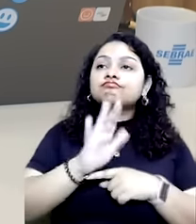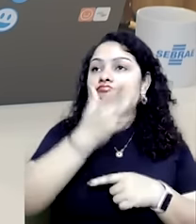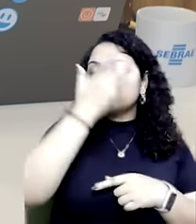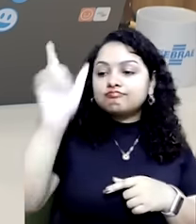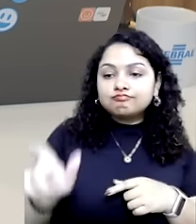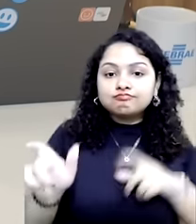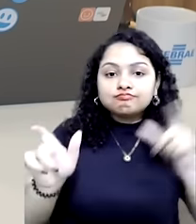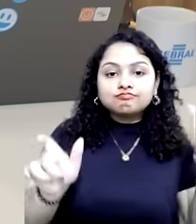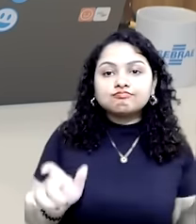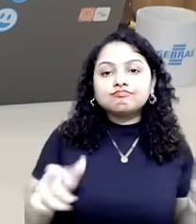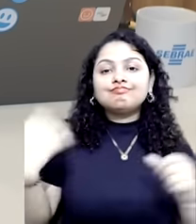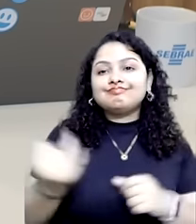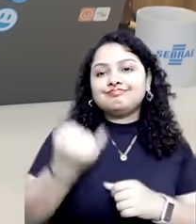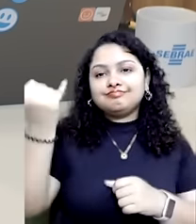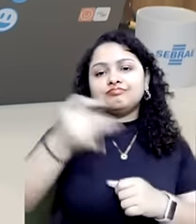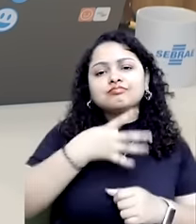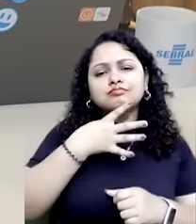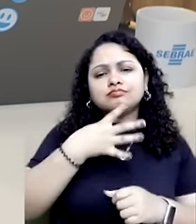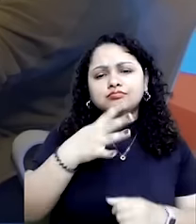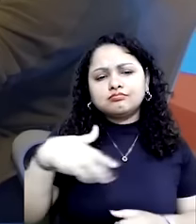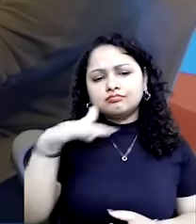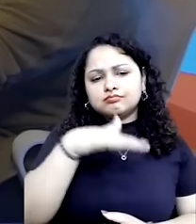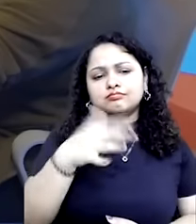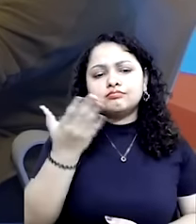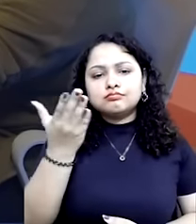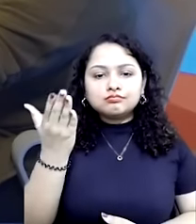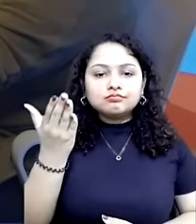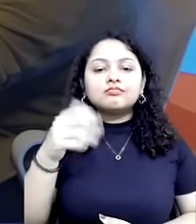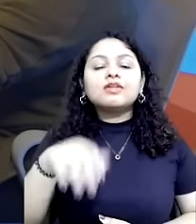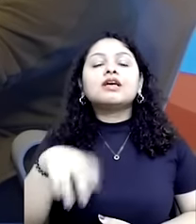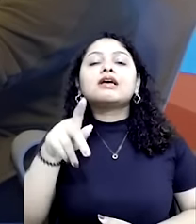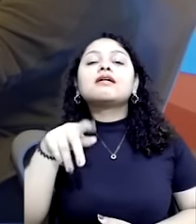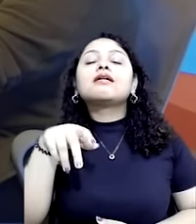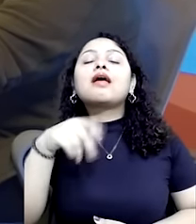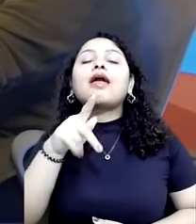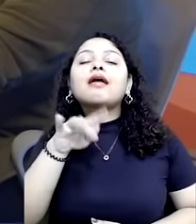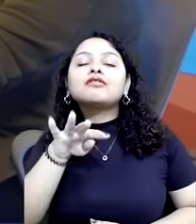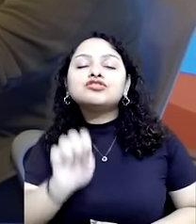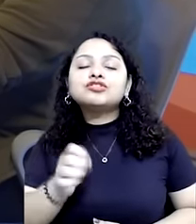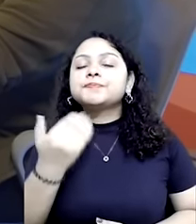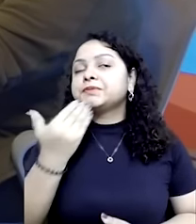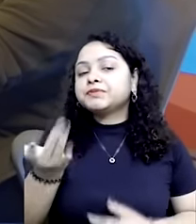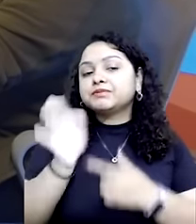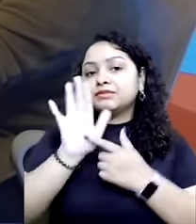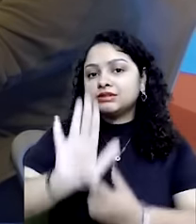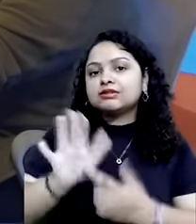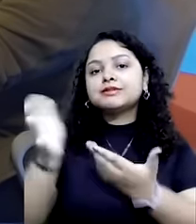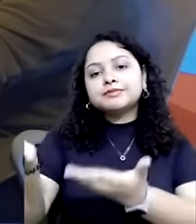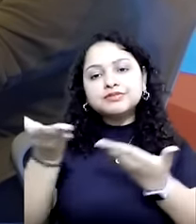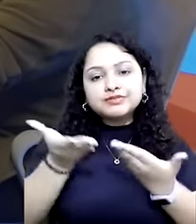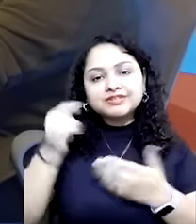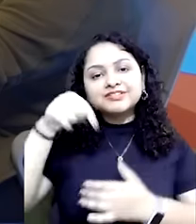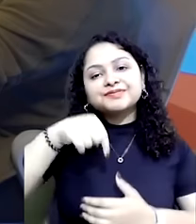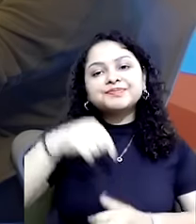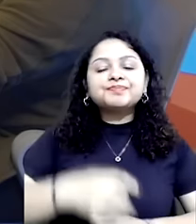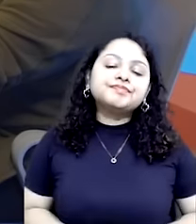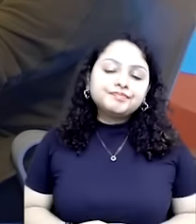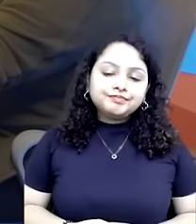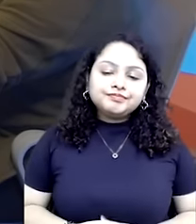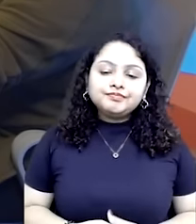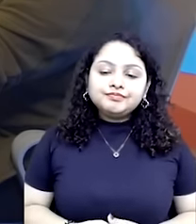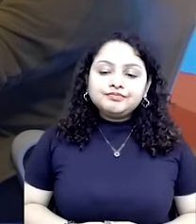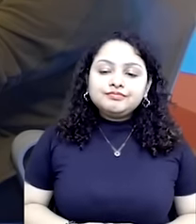muito importantes aqui muito que dominam do assunto Kate e César então Kate eu vou pedir para você para se apresentar seja bem-vinda